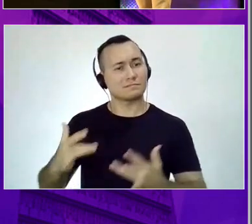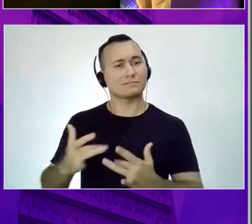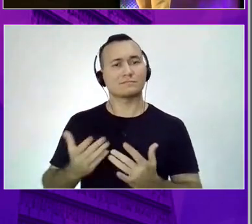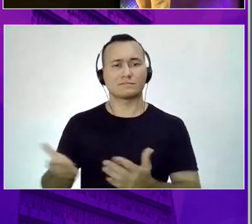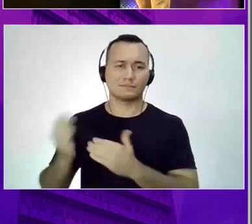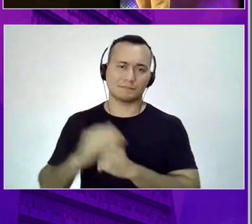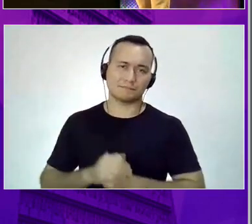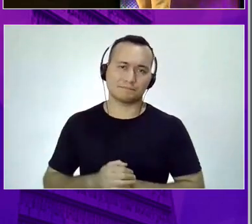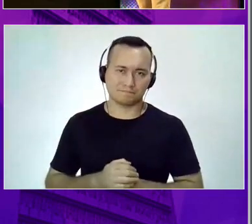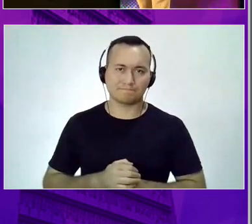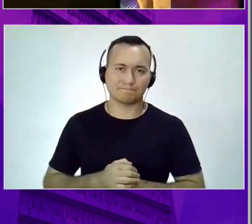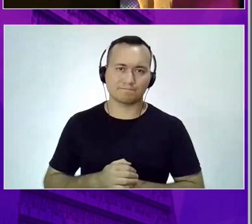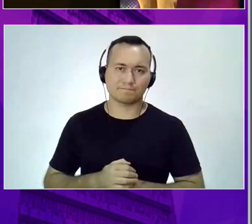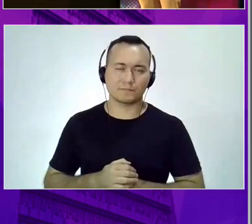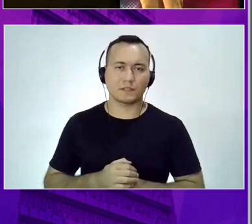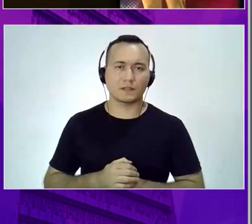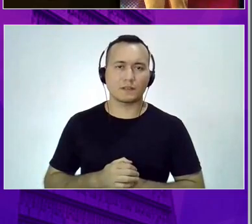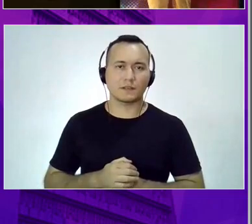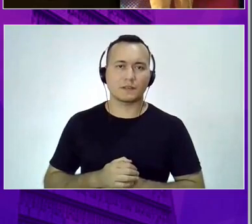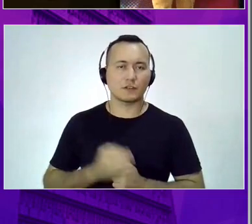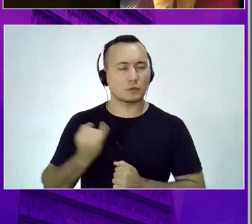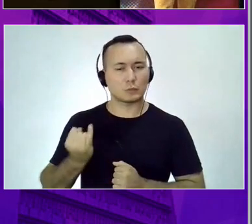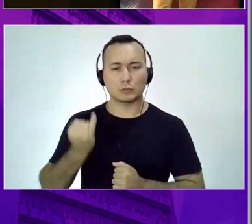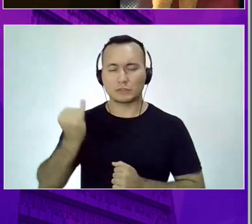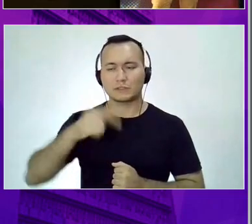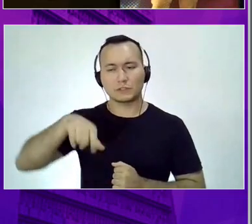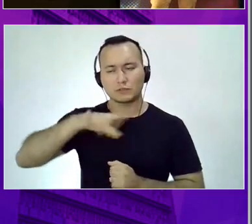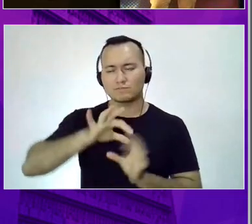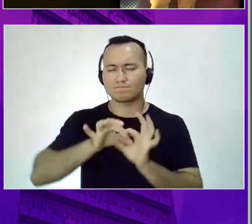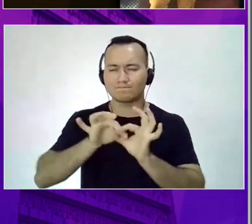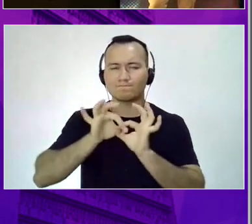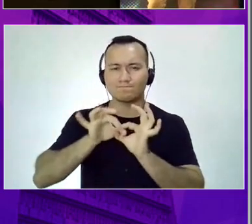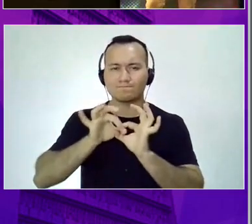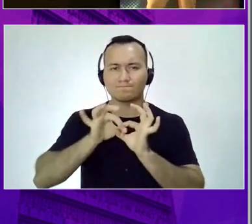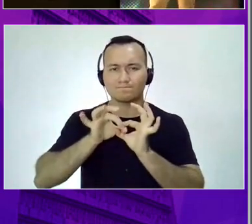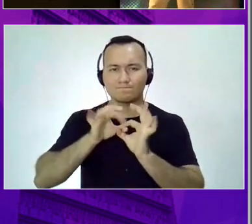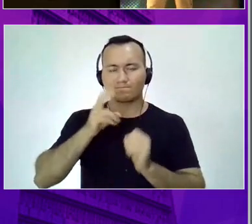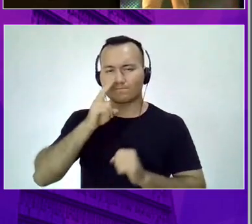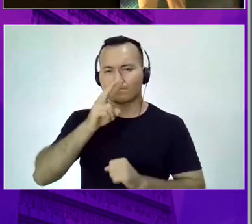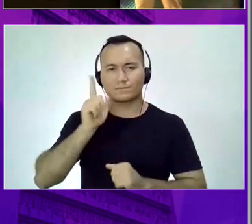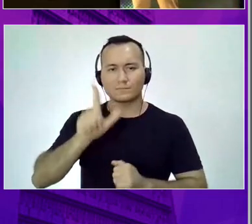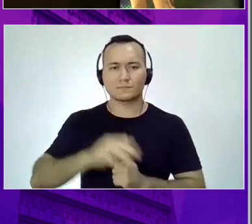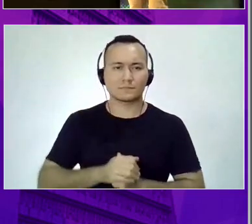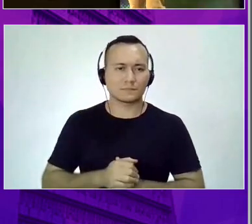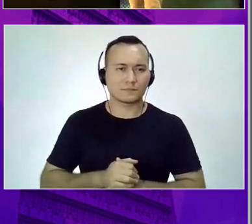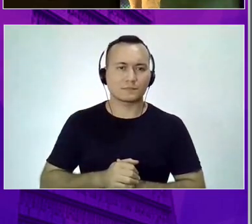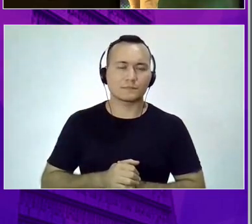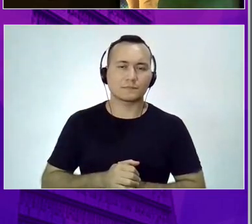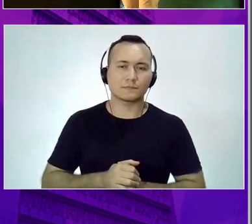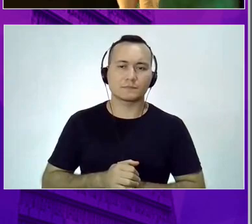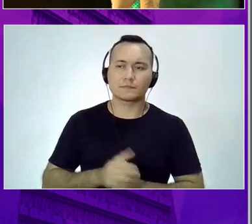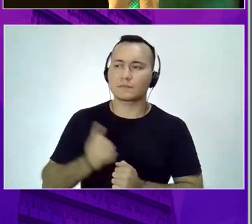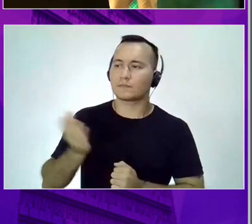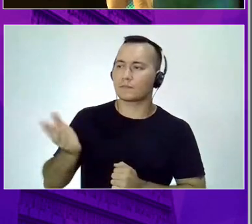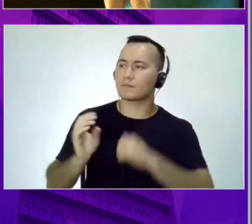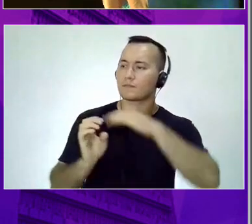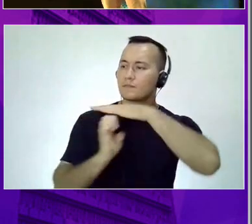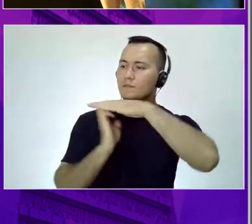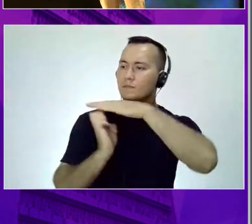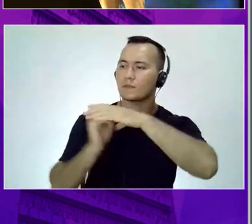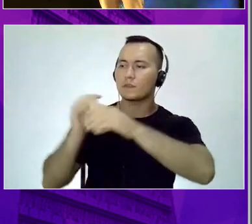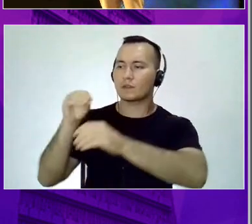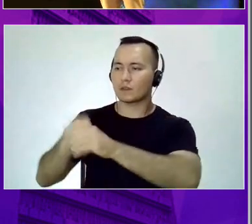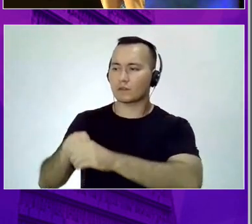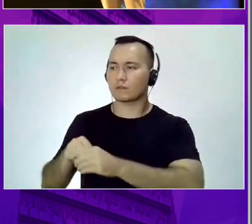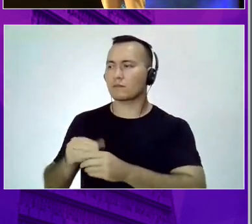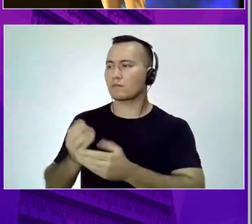terceiro lugar, percebeu que era importante ter em mente como a empresa funcionava. Então, não adiantava a gente ter um time super azeitado,